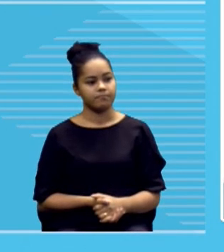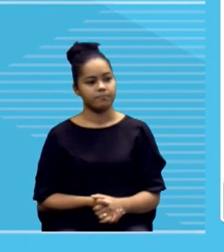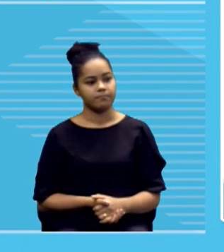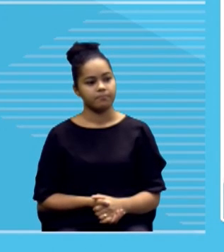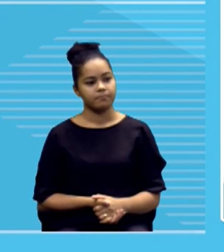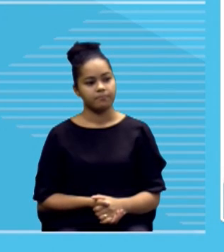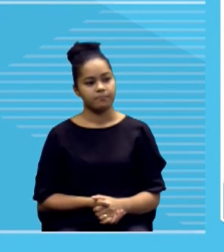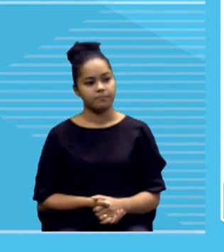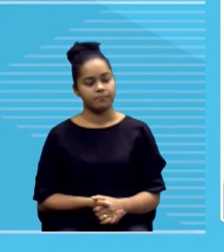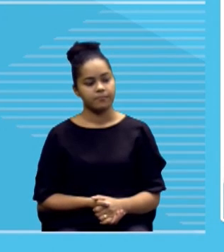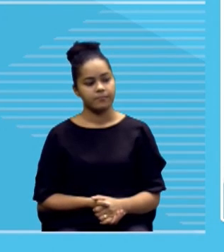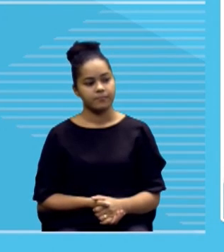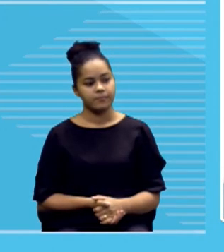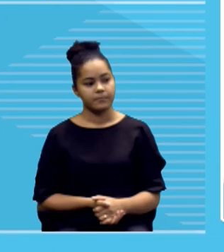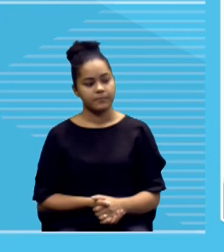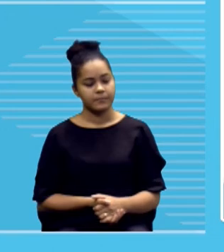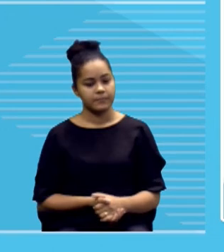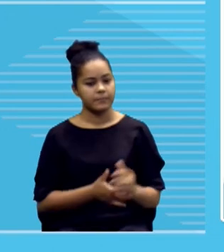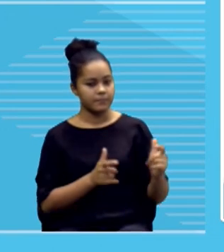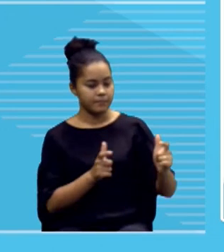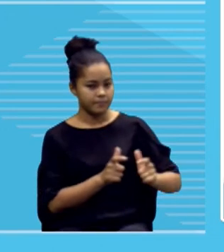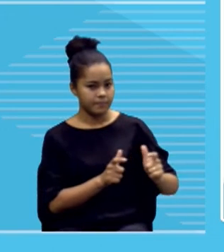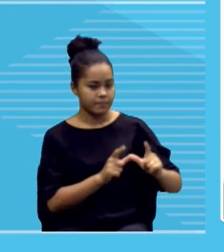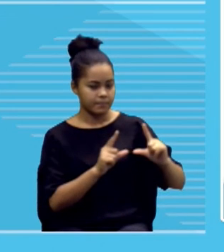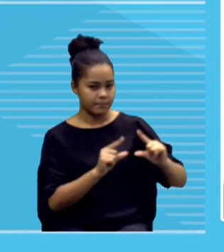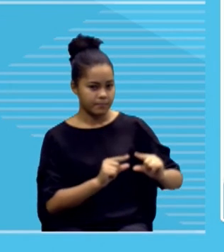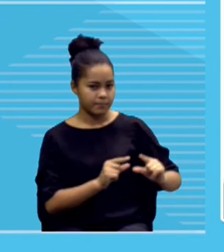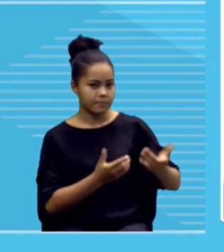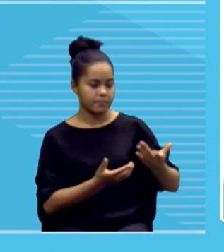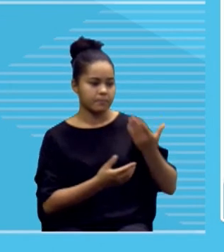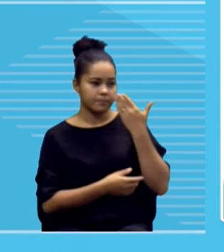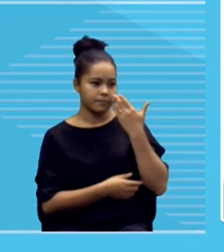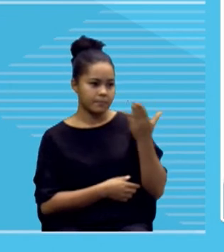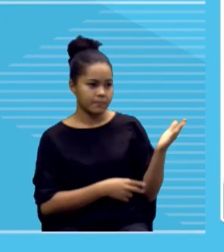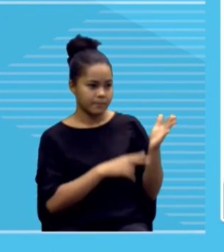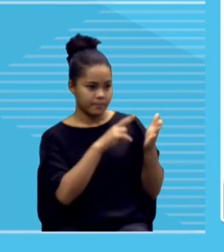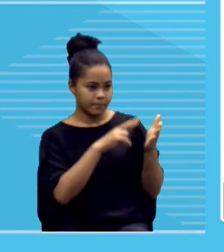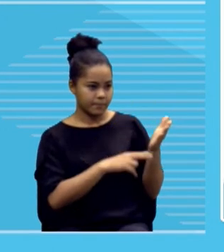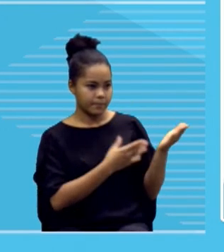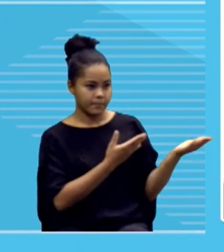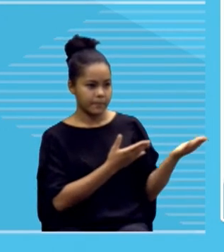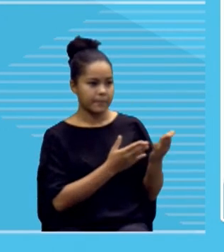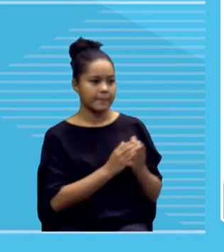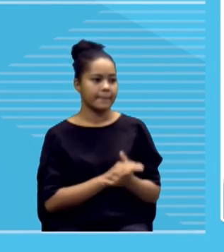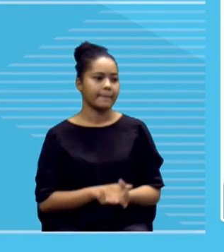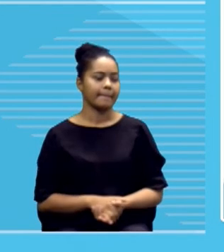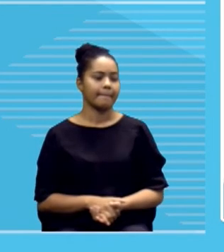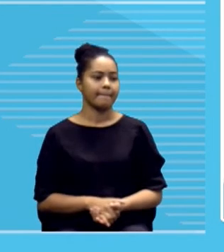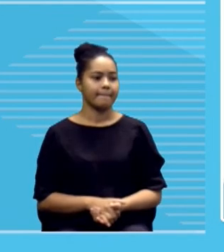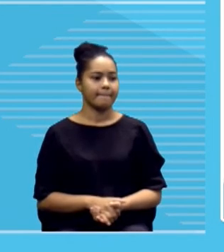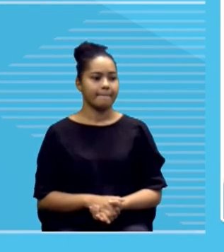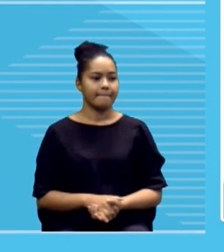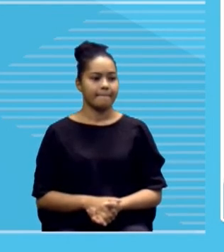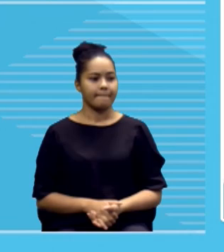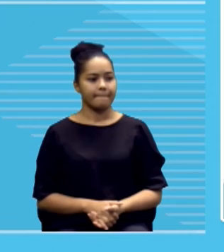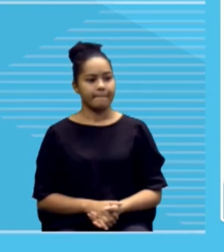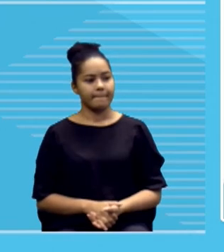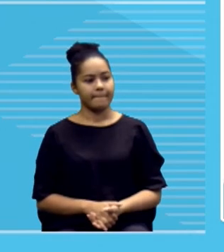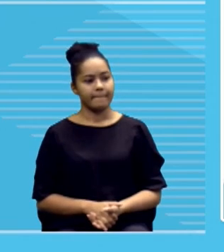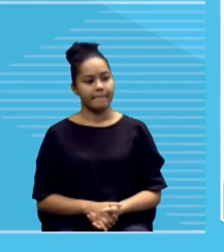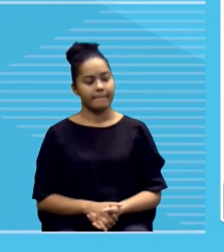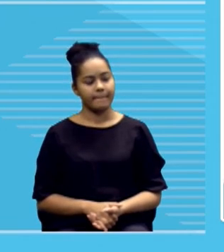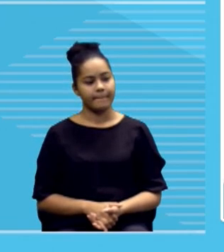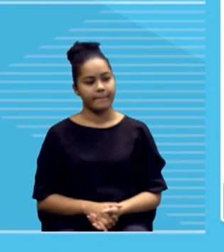aí, por meio de aparelhos transformadores, olha eles aí, reduzem a tensão elétrica para que eles